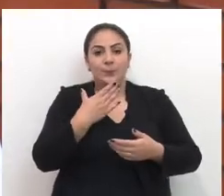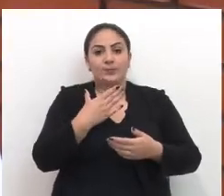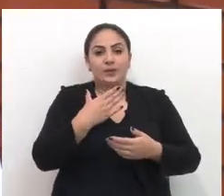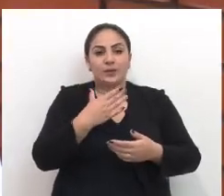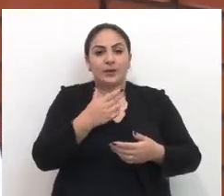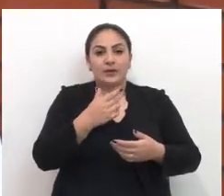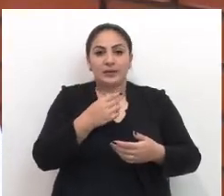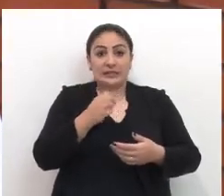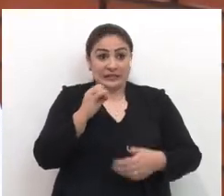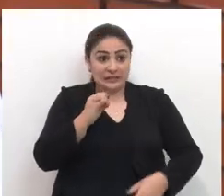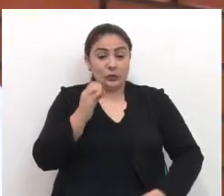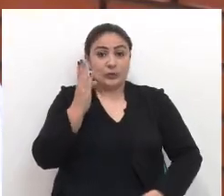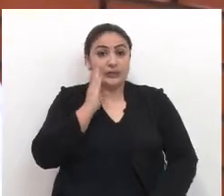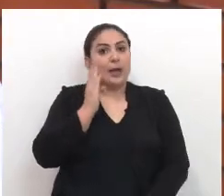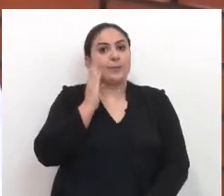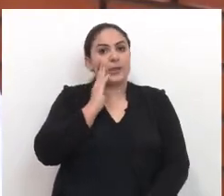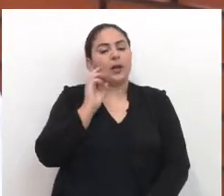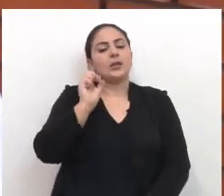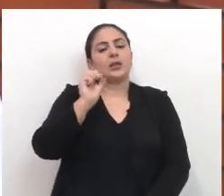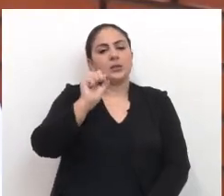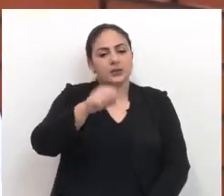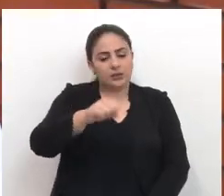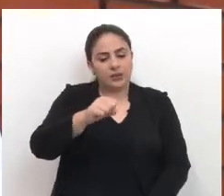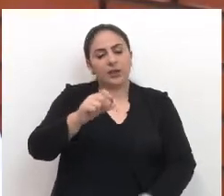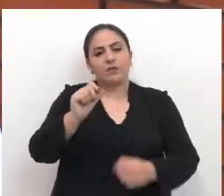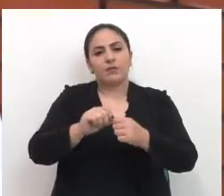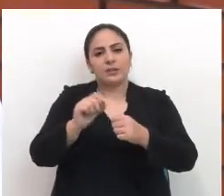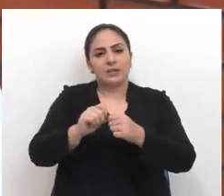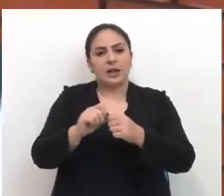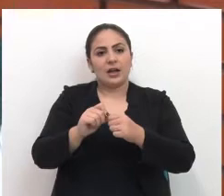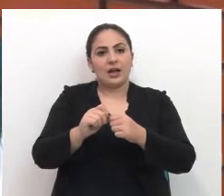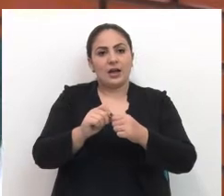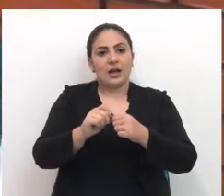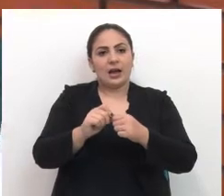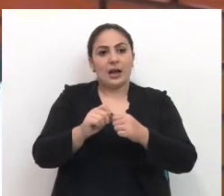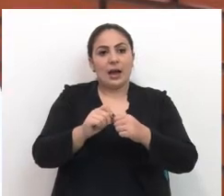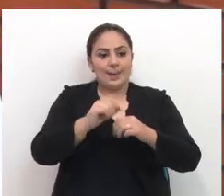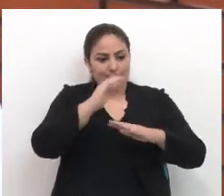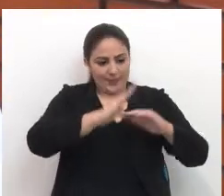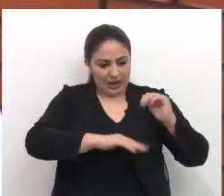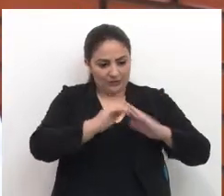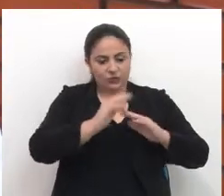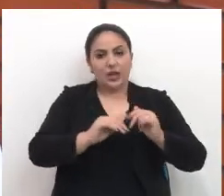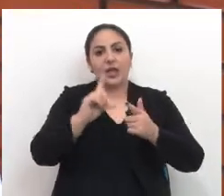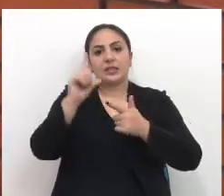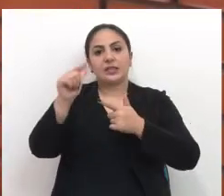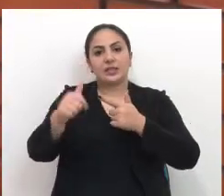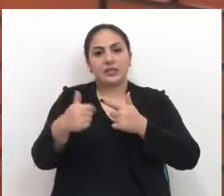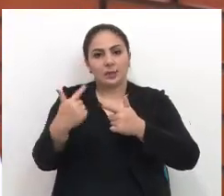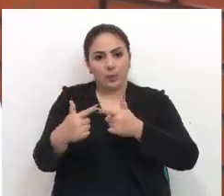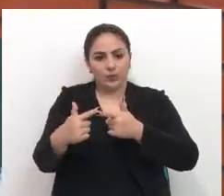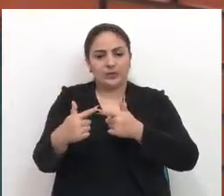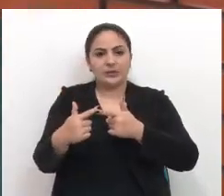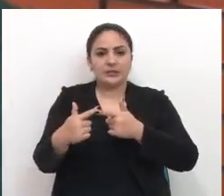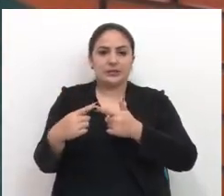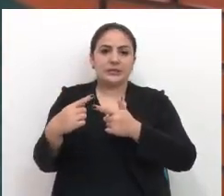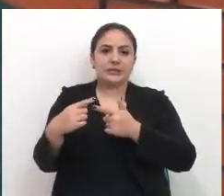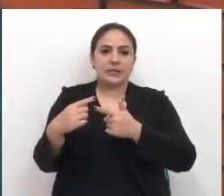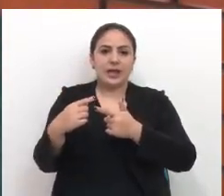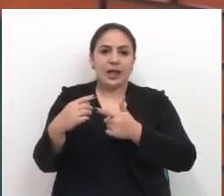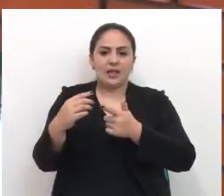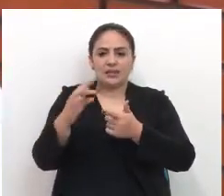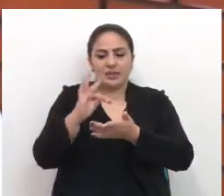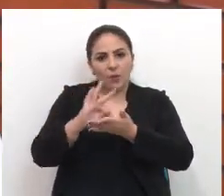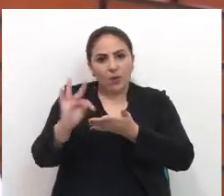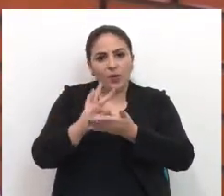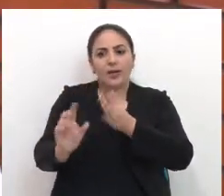se tu tinha aptidão, se tu sabia, aí sim tu ia fazer a aula, fazer a prova prática, depois fazia aí tu ia